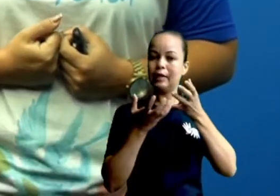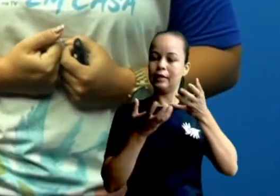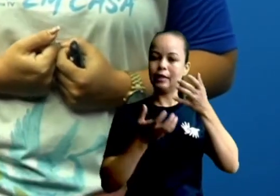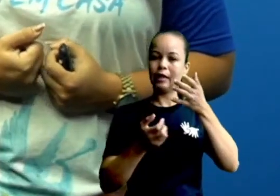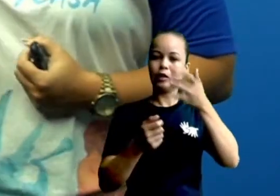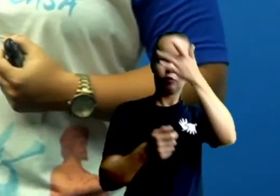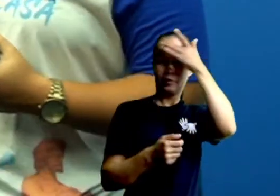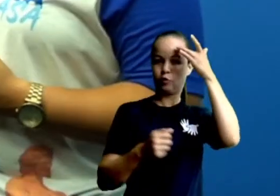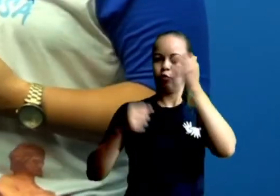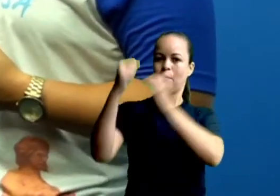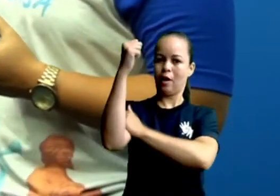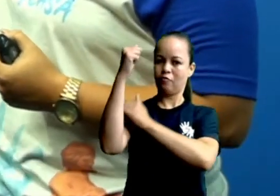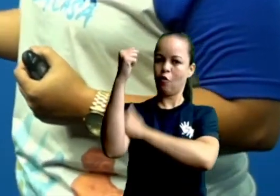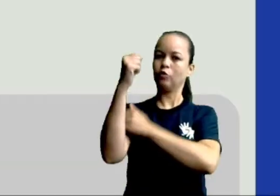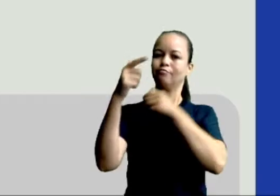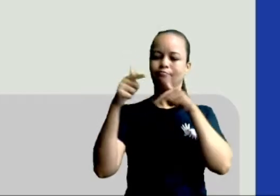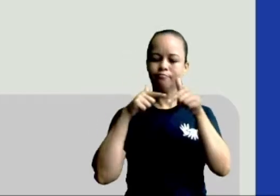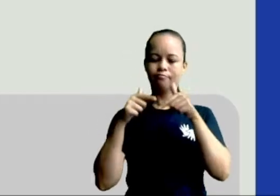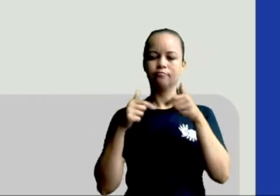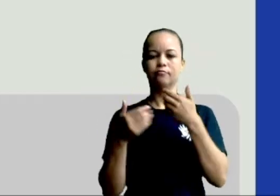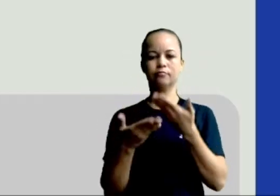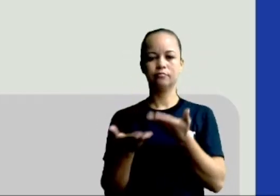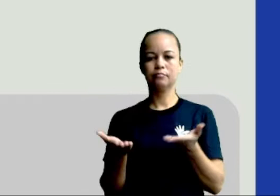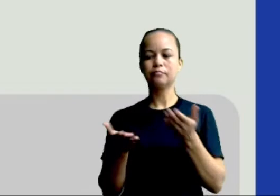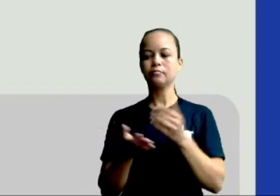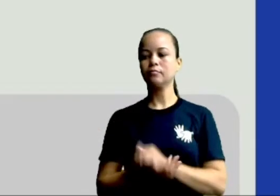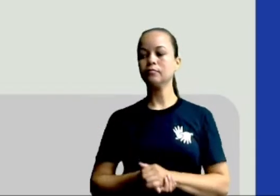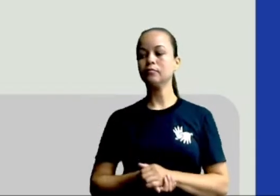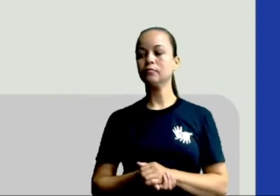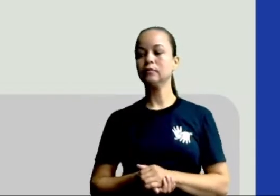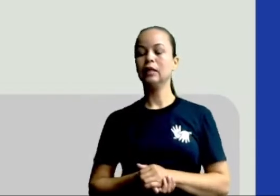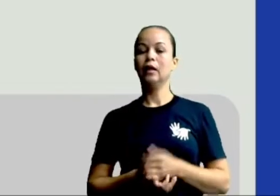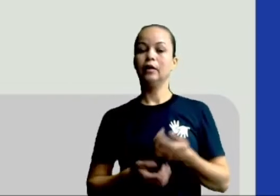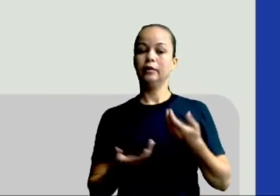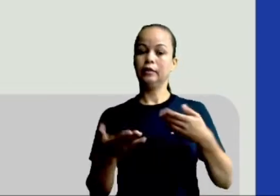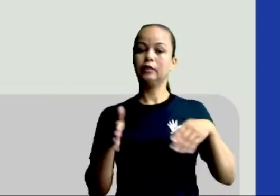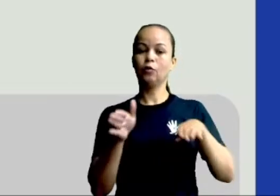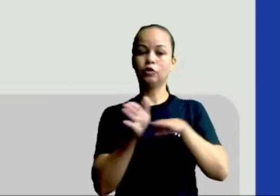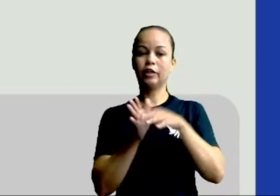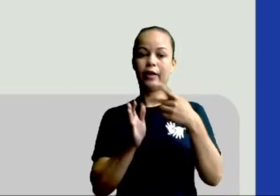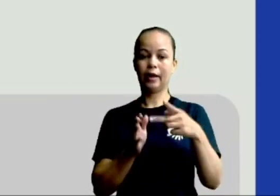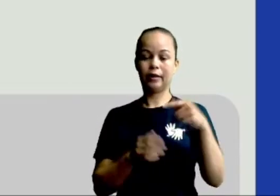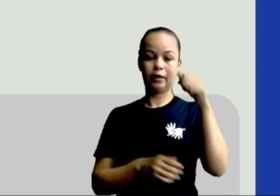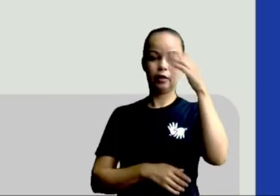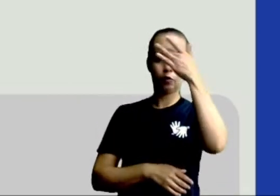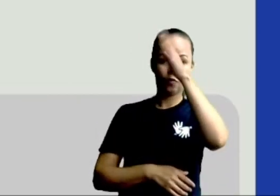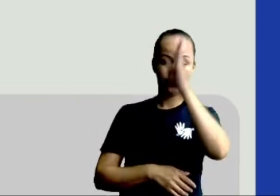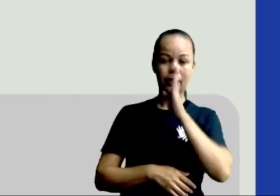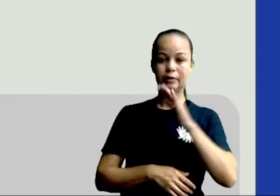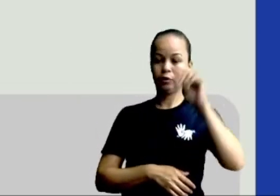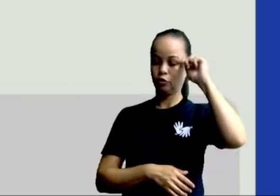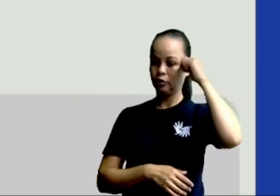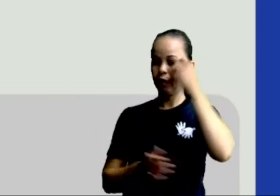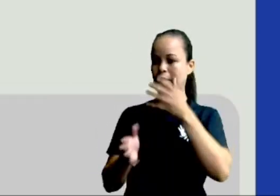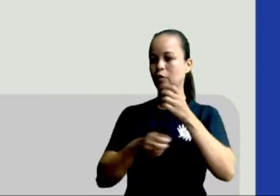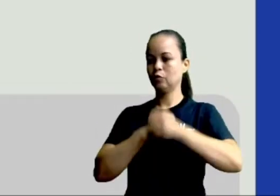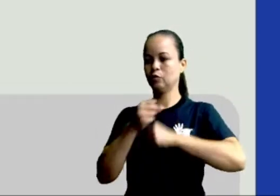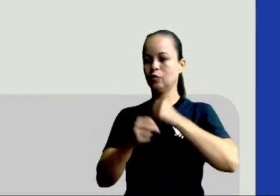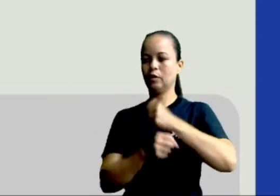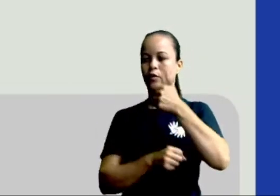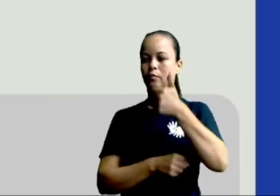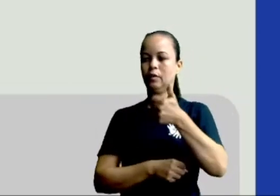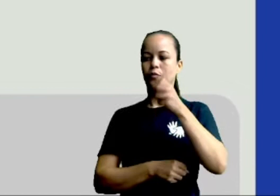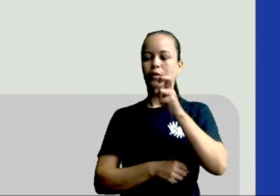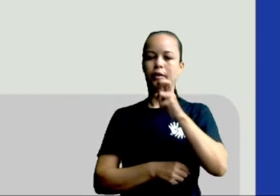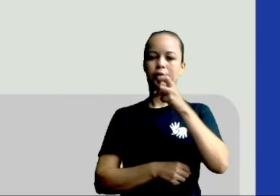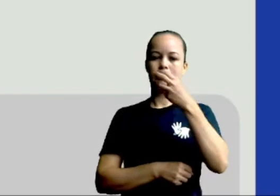eles, tá? Então, os primeiros escravos negros que chegaram aqui no Brasil entre 1539 e